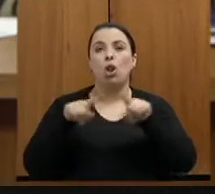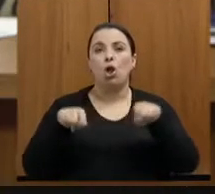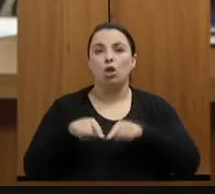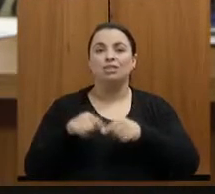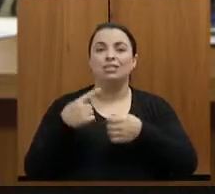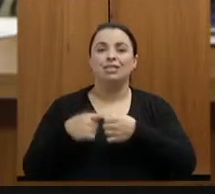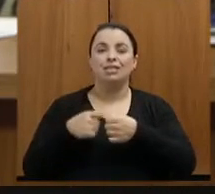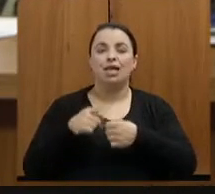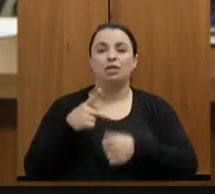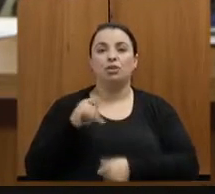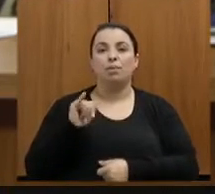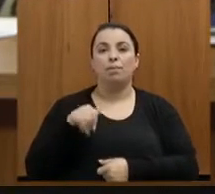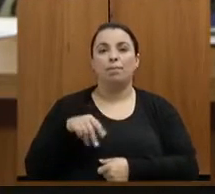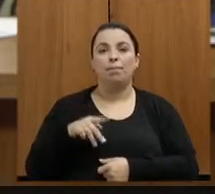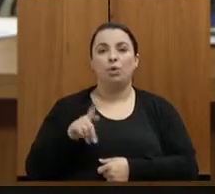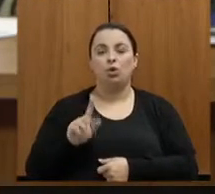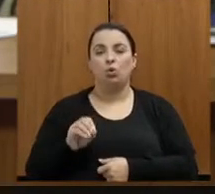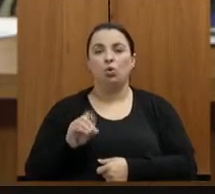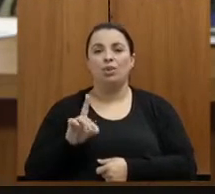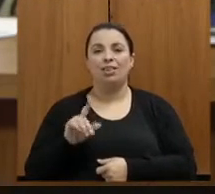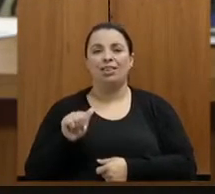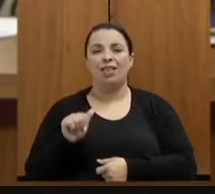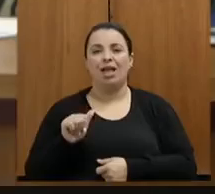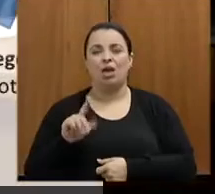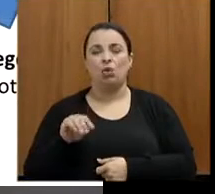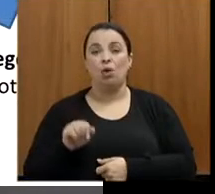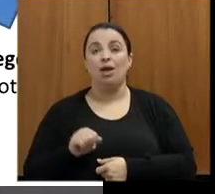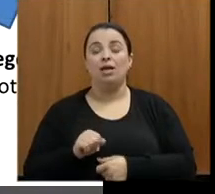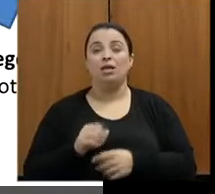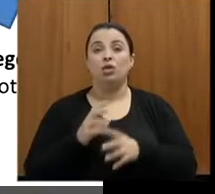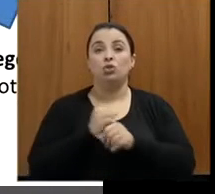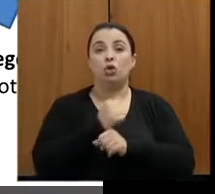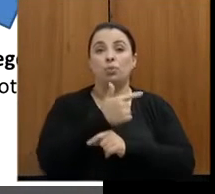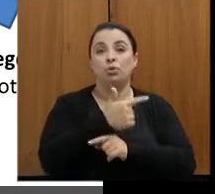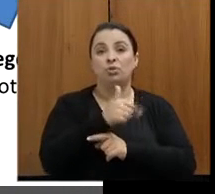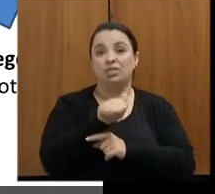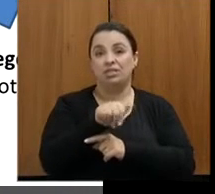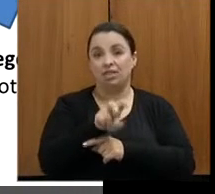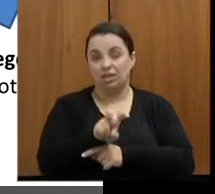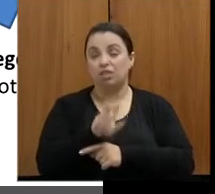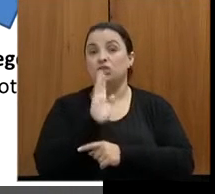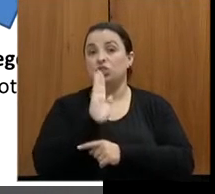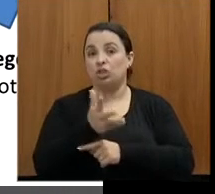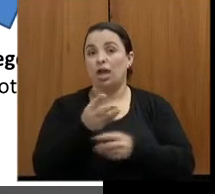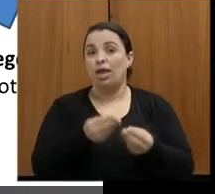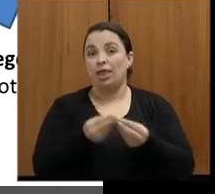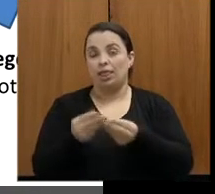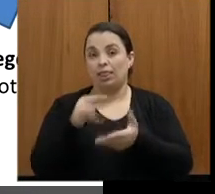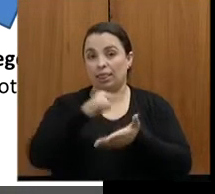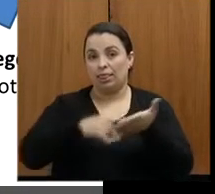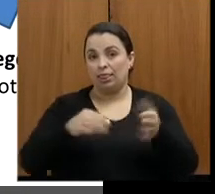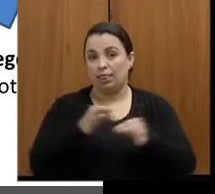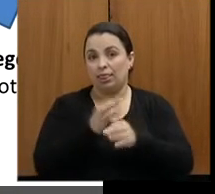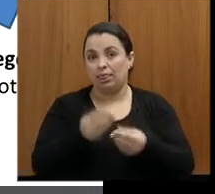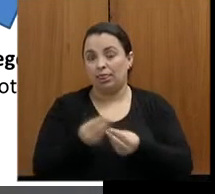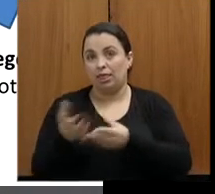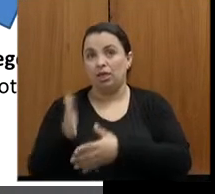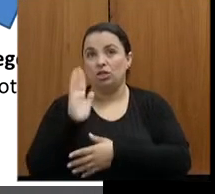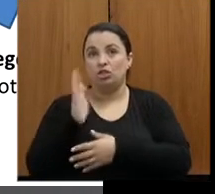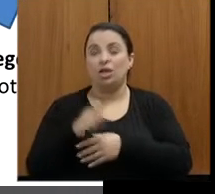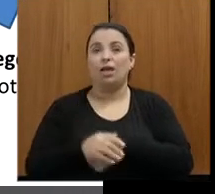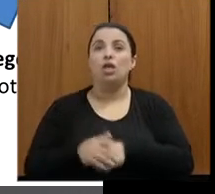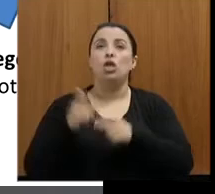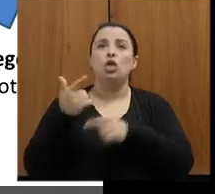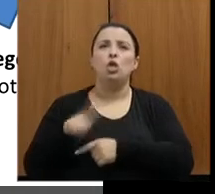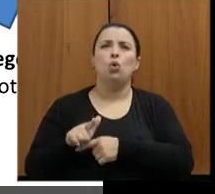215 já foram entregues em dezembro desse ano. E Córrego Novo também recebendo recursos direto do